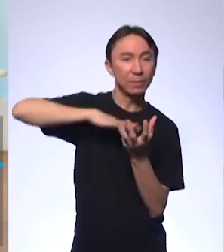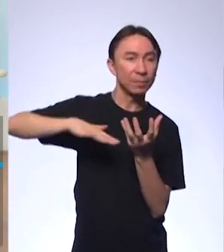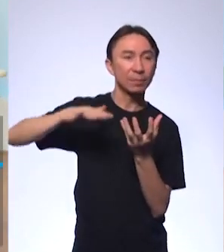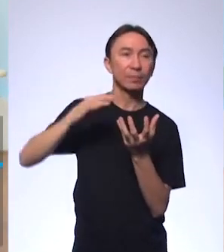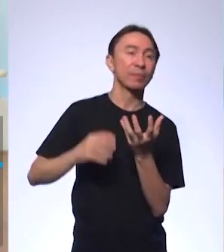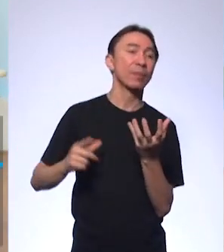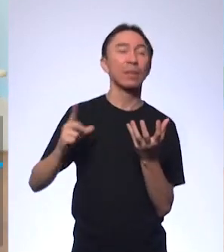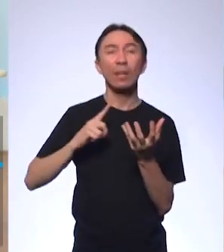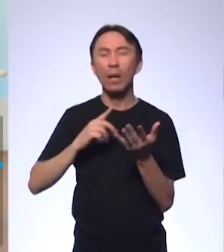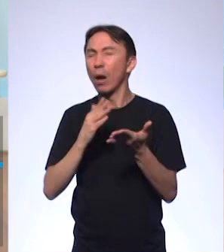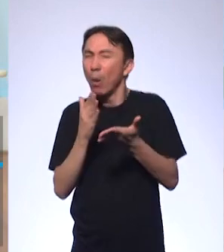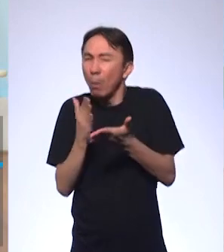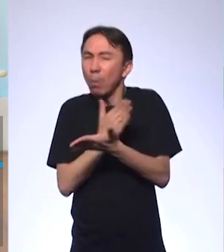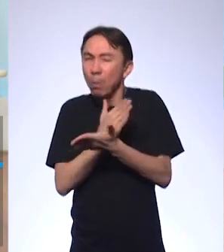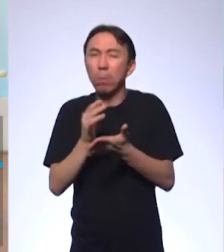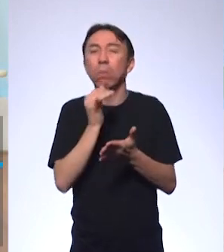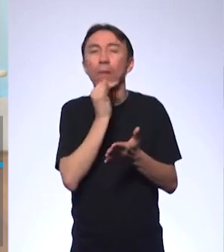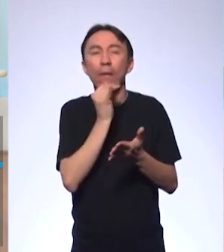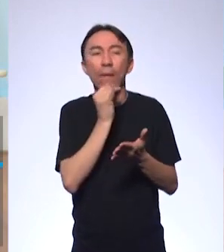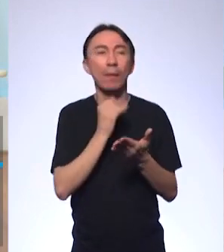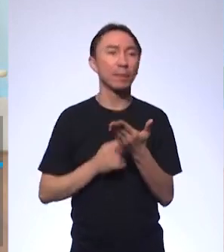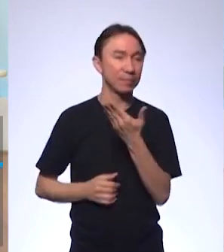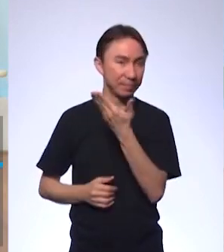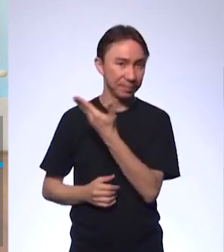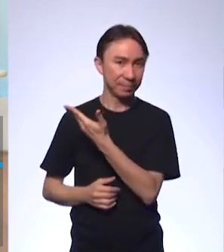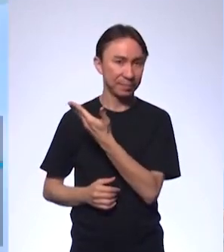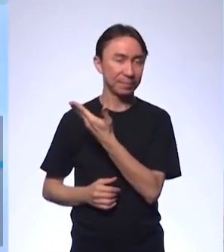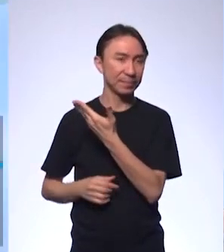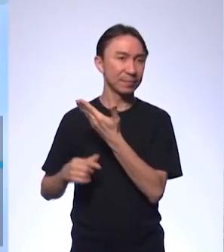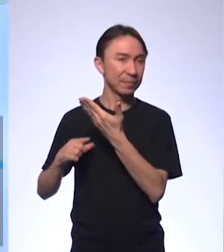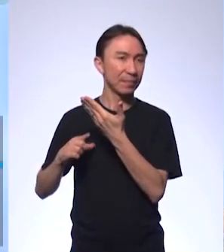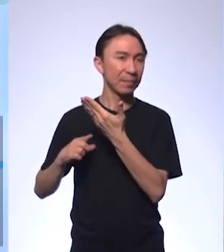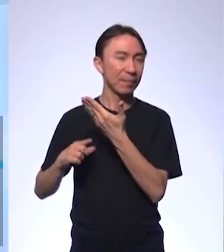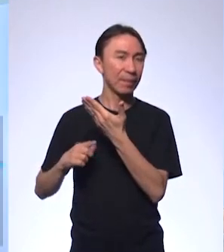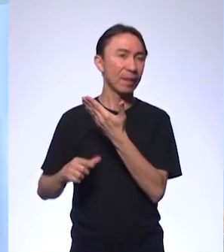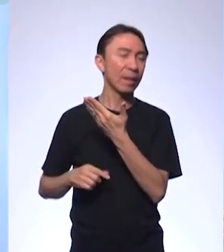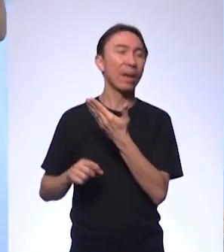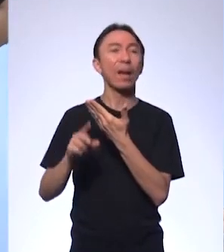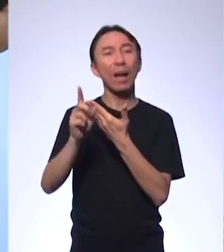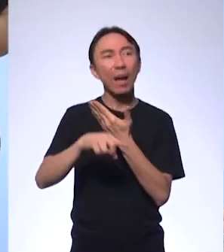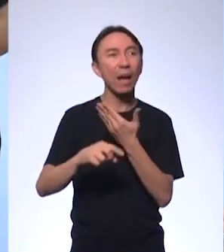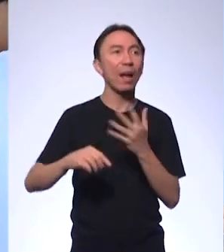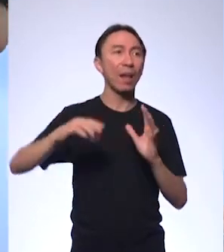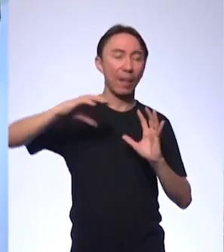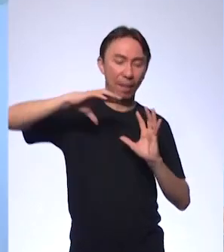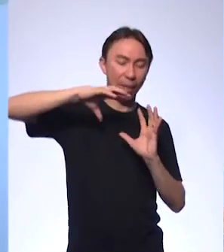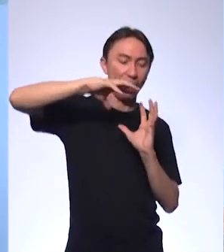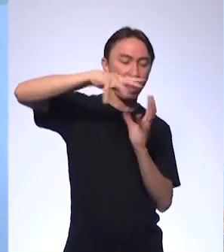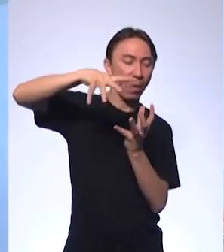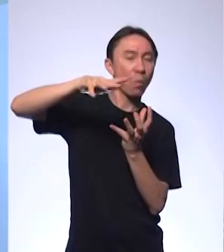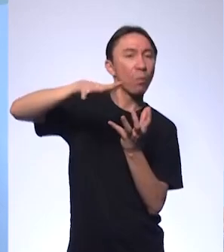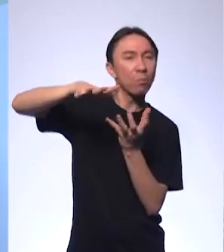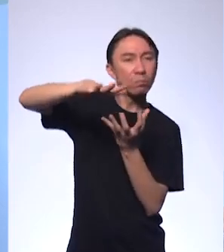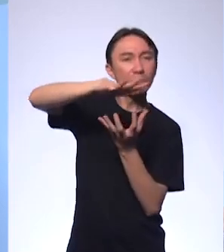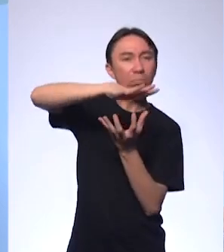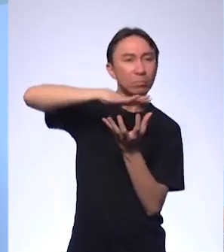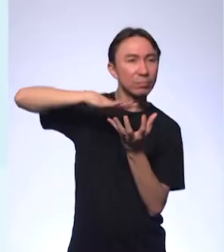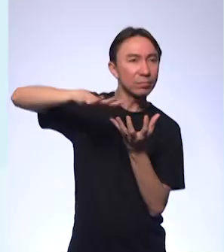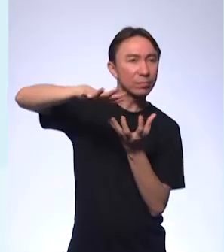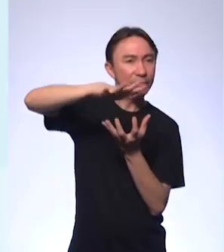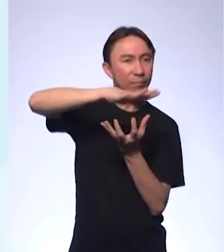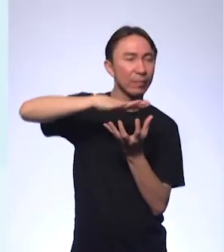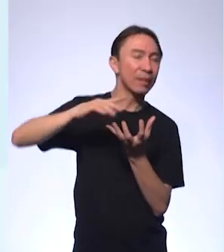aqui a gente tem alguns exemplos, né, desses ecossistemas, que são ecossistemas aí, ó, aqui,